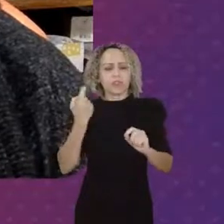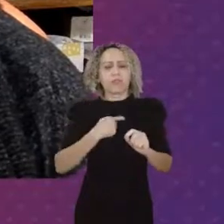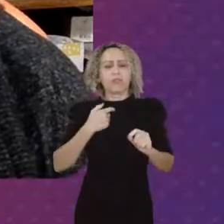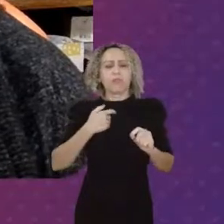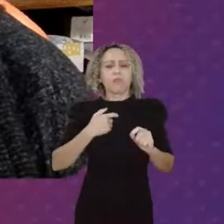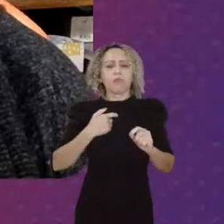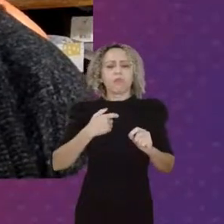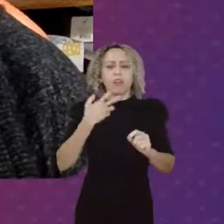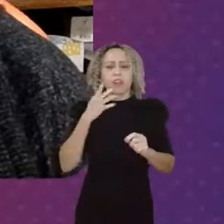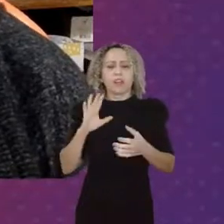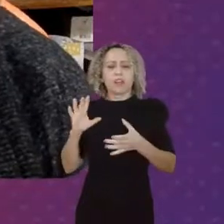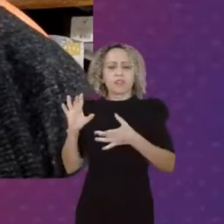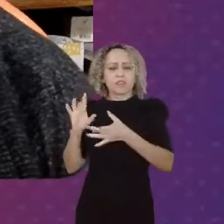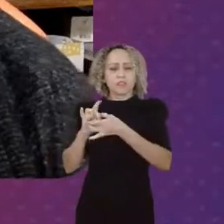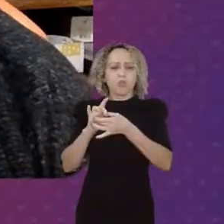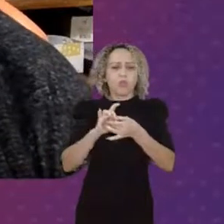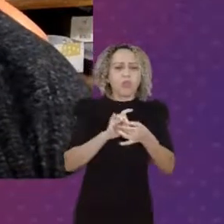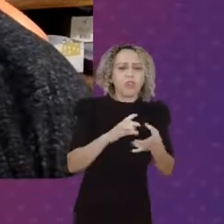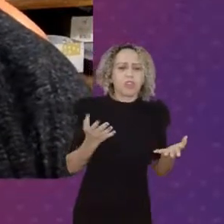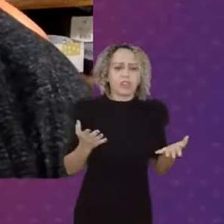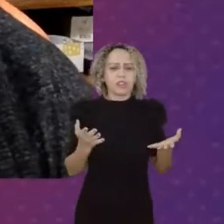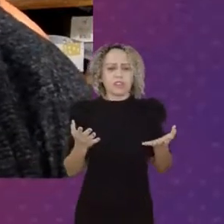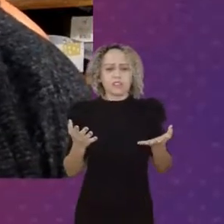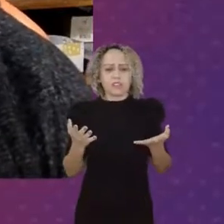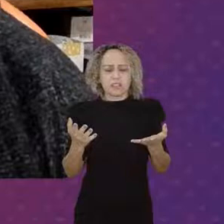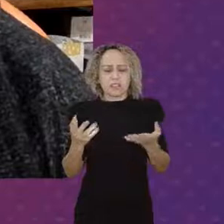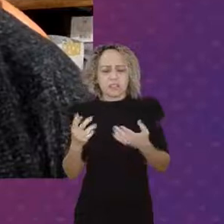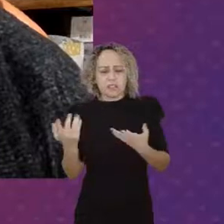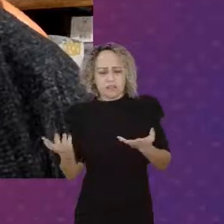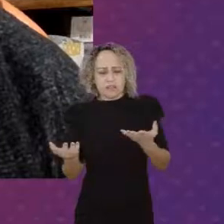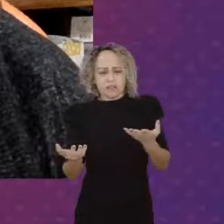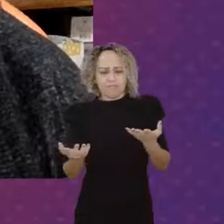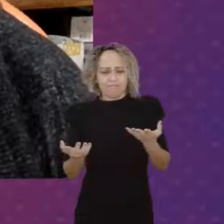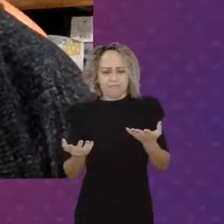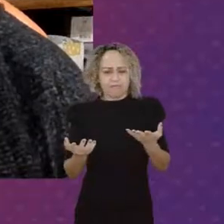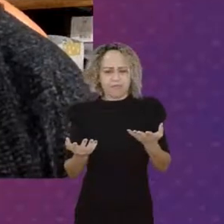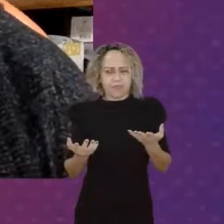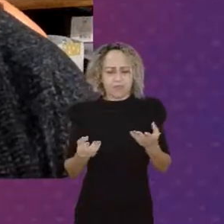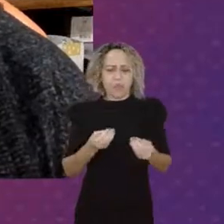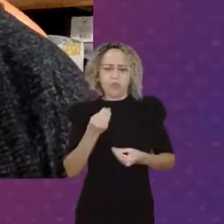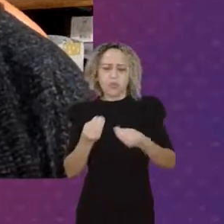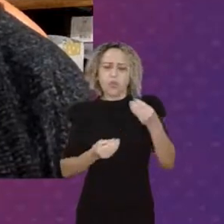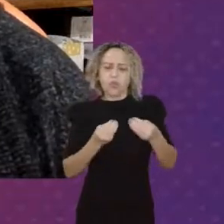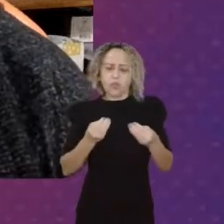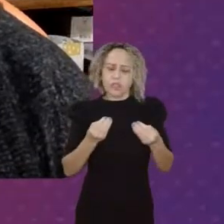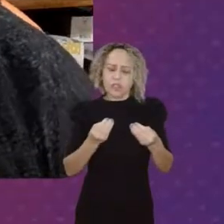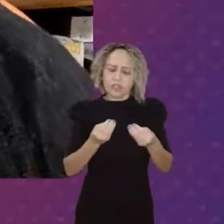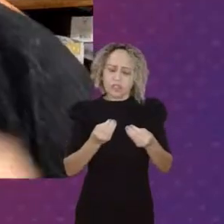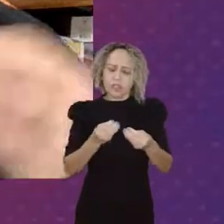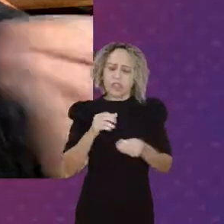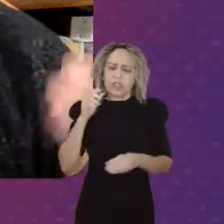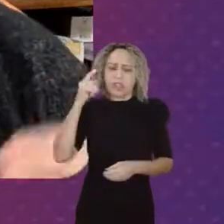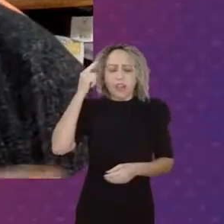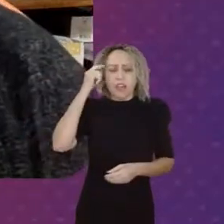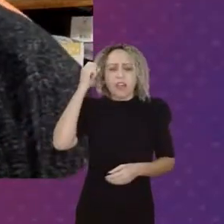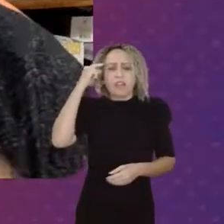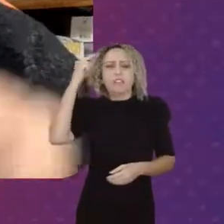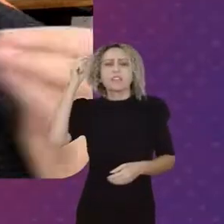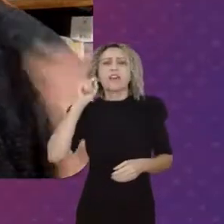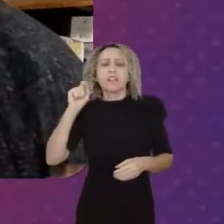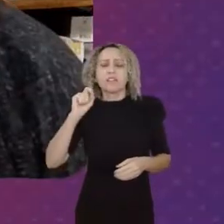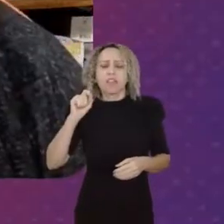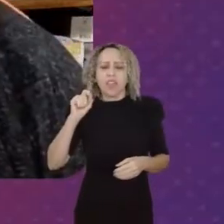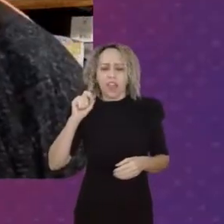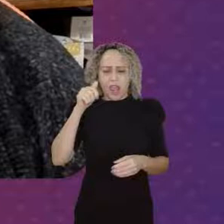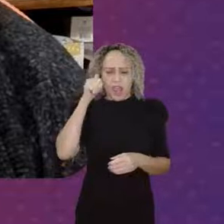novo contexto, né, de vigilância e punição, que coloca essa ideia de que as mulheres elas